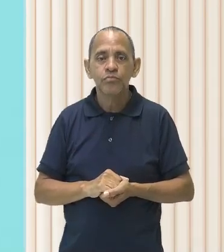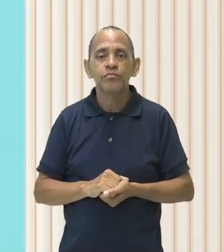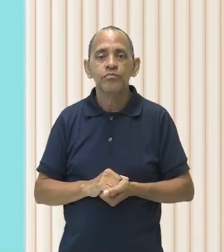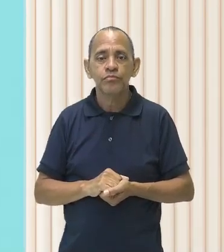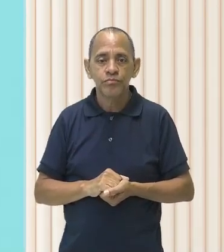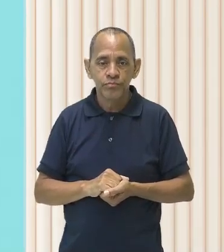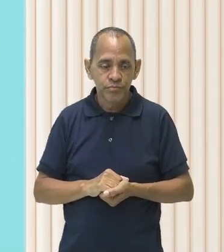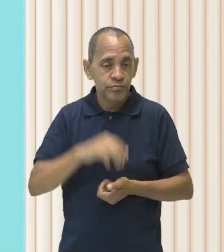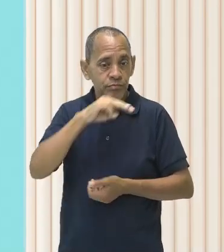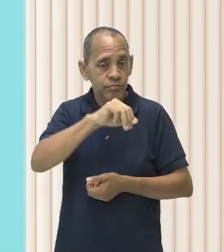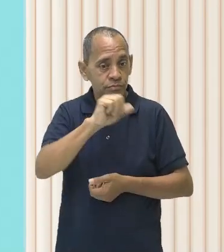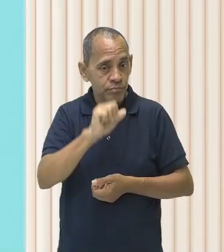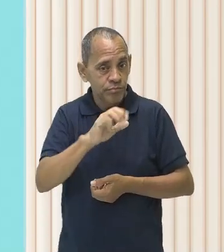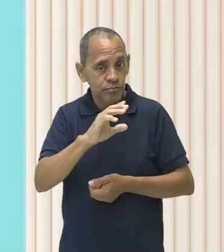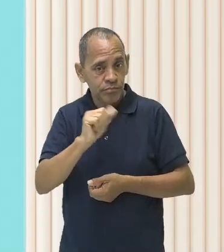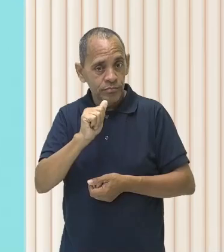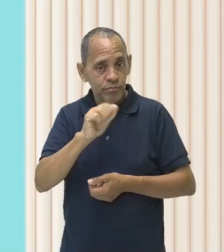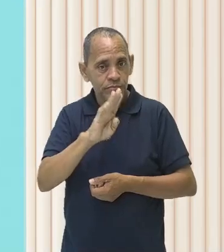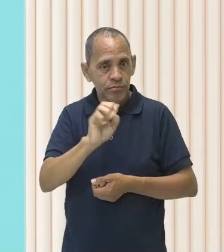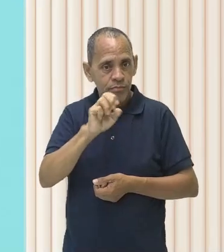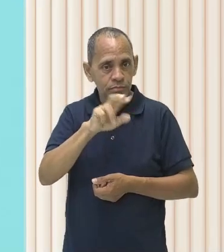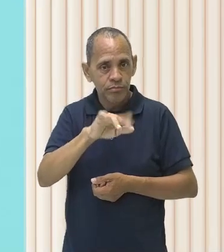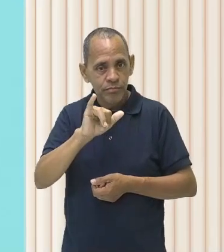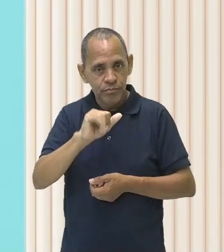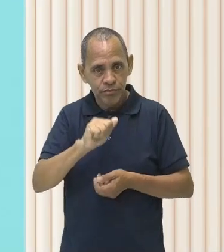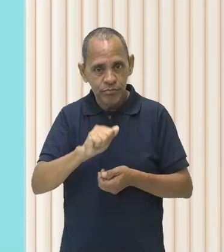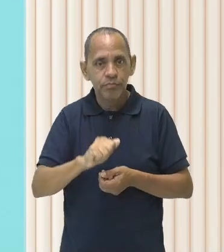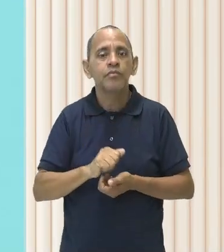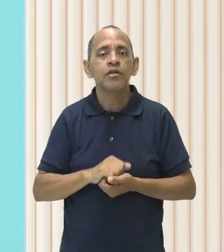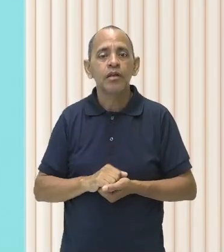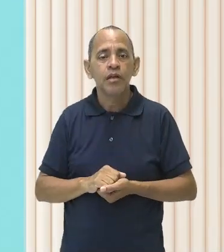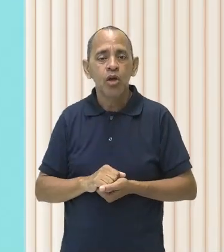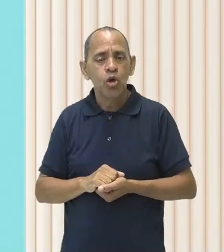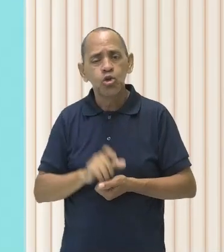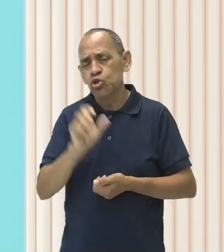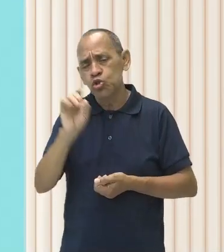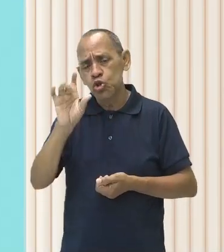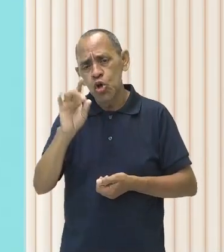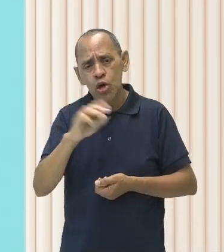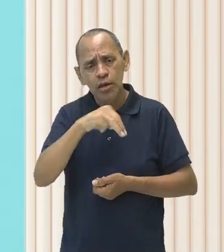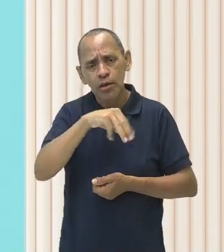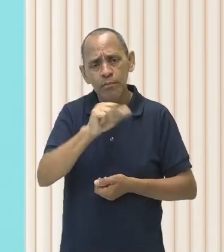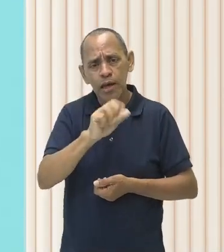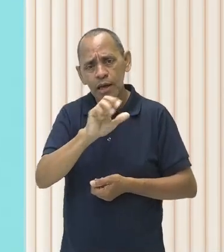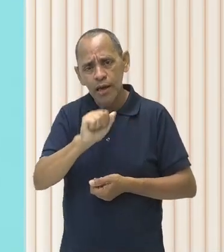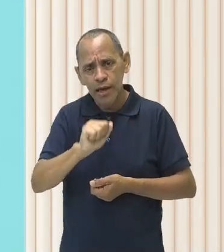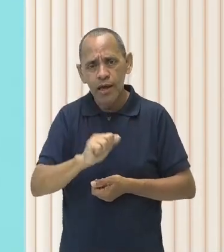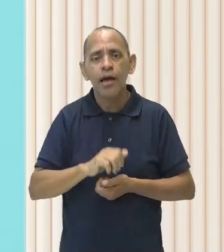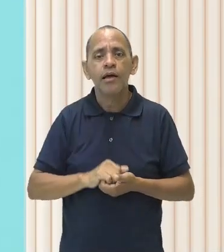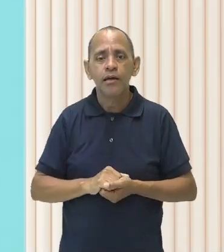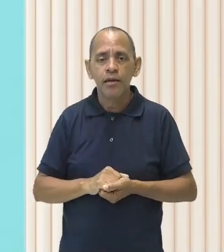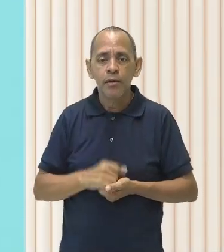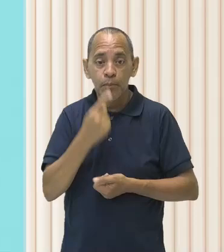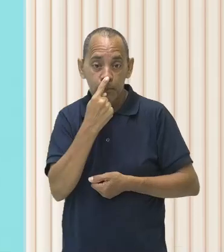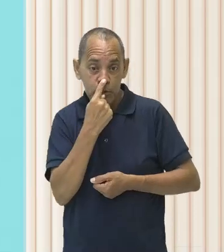da Macabeia, ou só Maca para os mais íntimos, né? Então vejam aí que mostra a